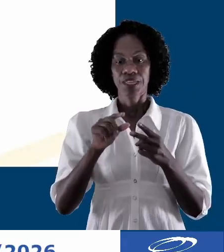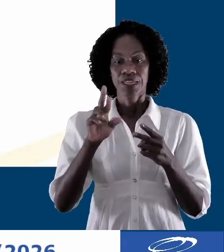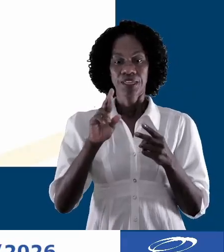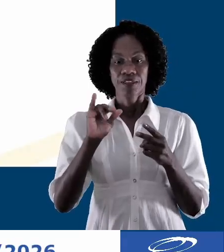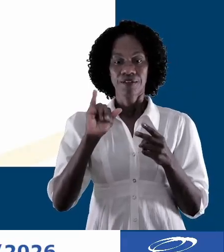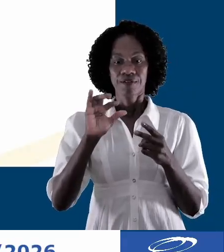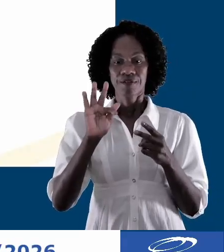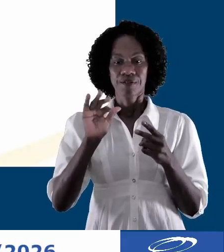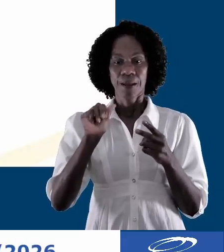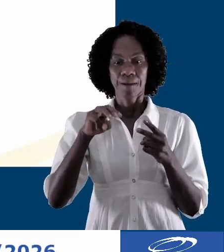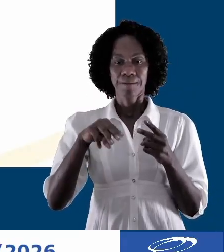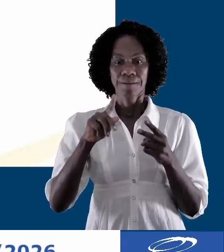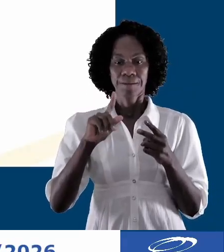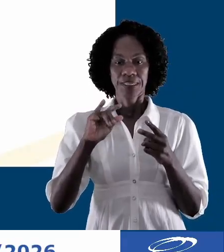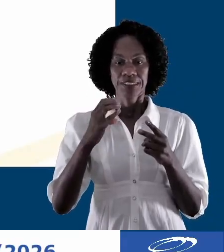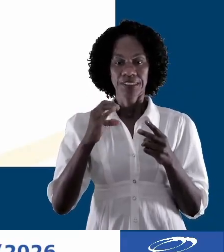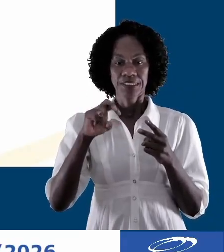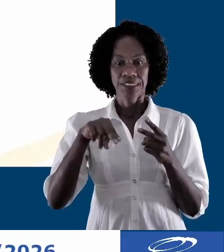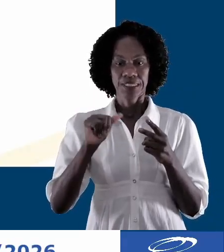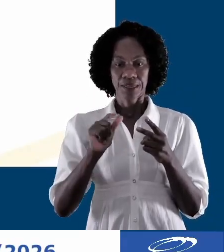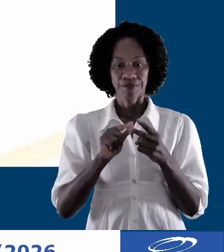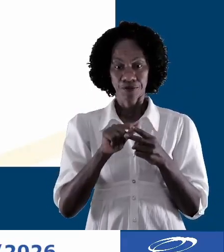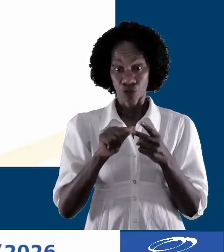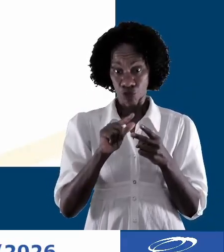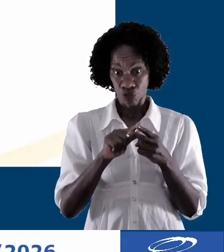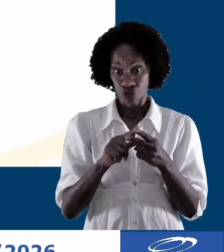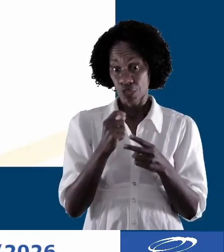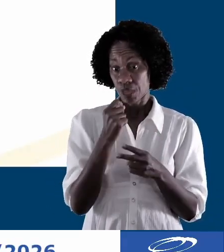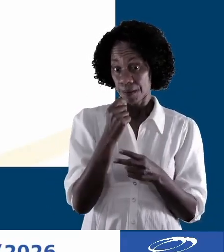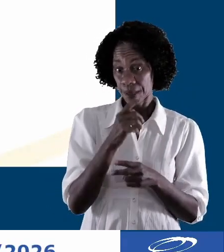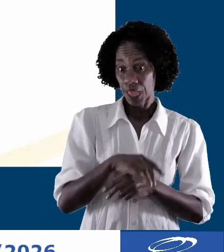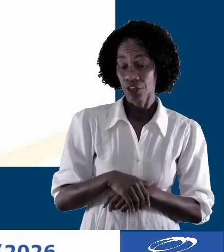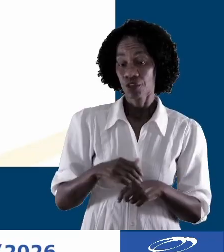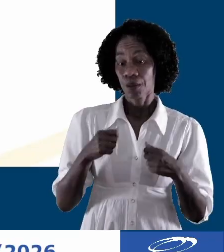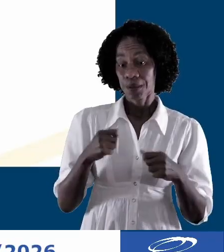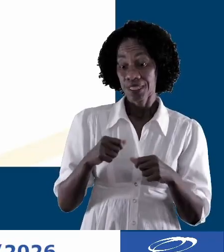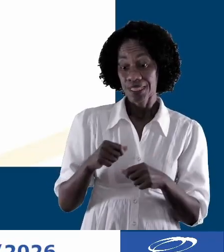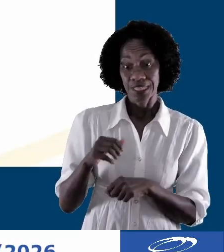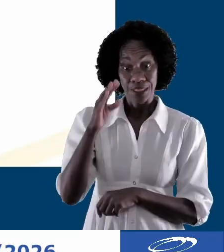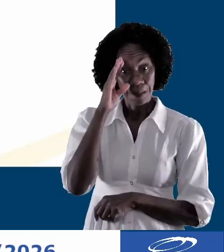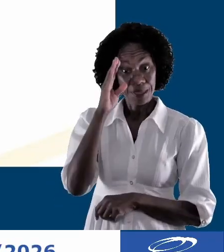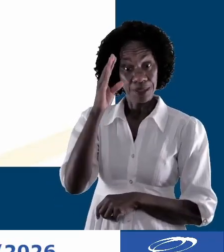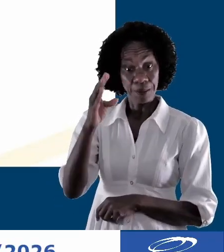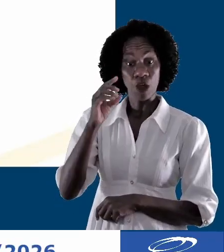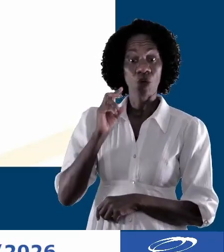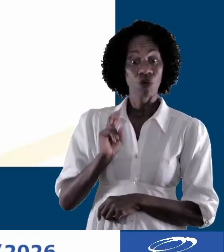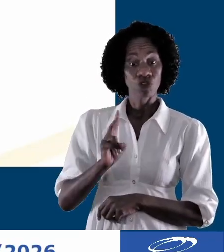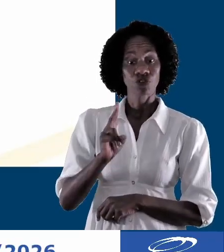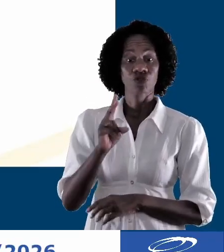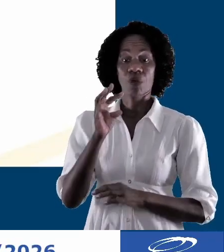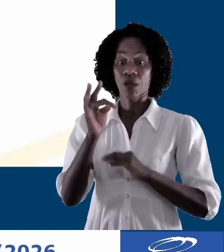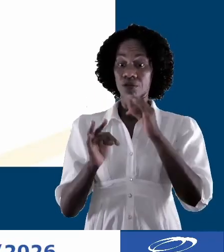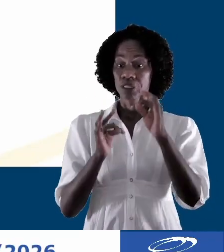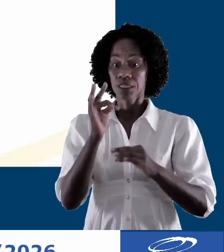com tuberculose aqui, é fundamental a continuidade do tratamento clínico medicamentoso dele, sendo a principal